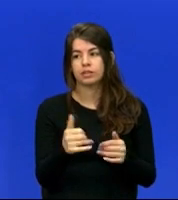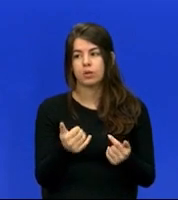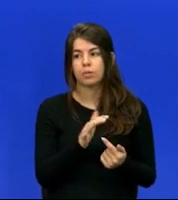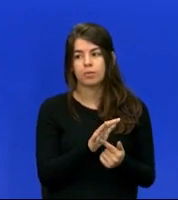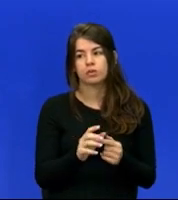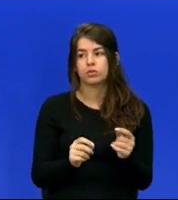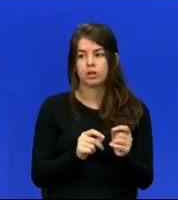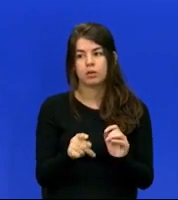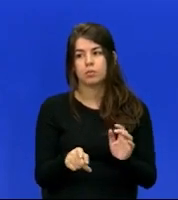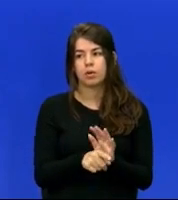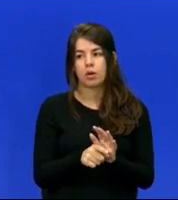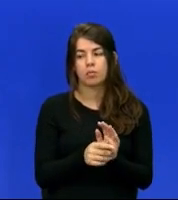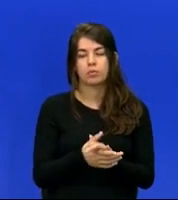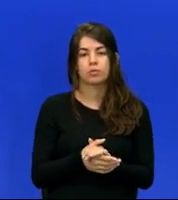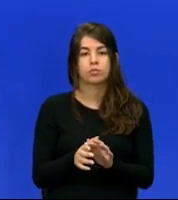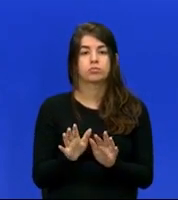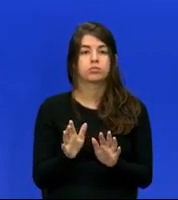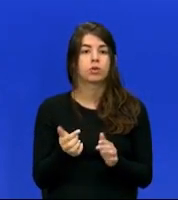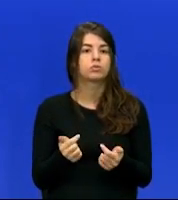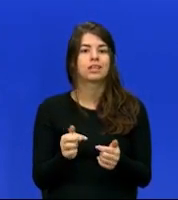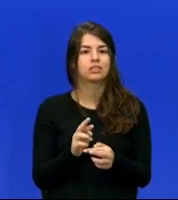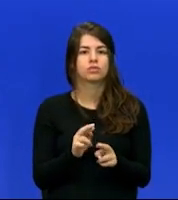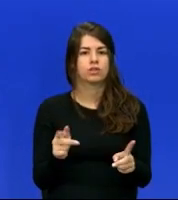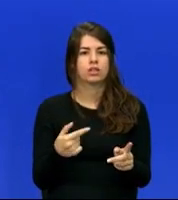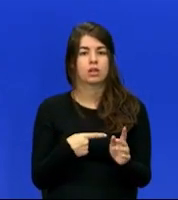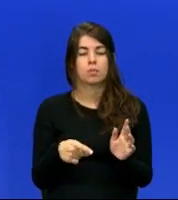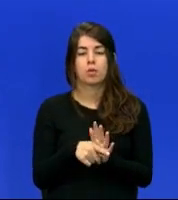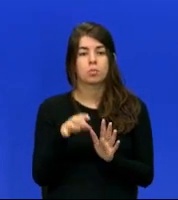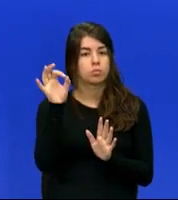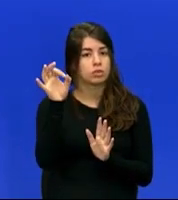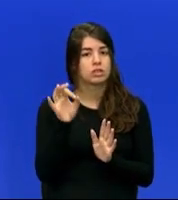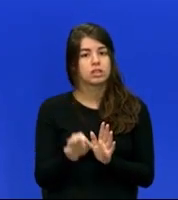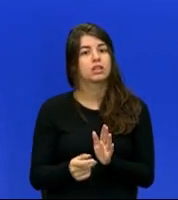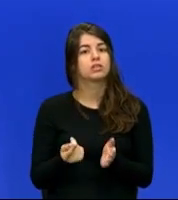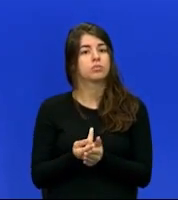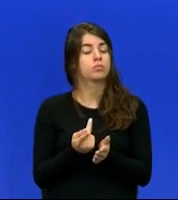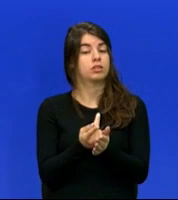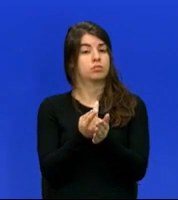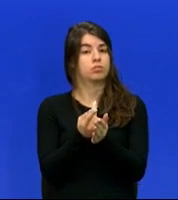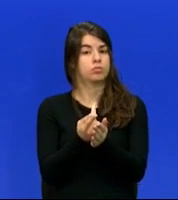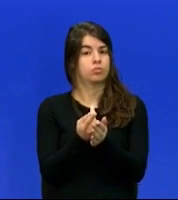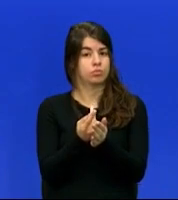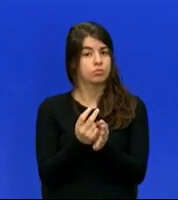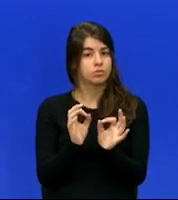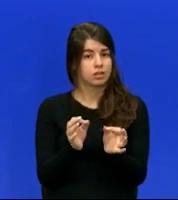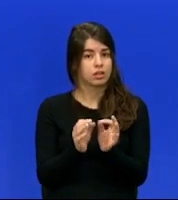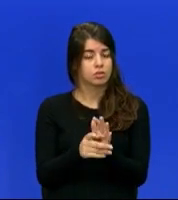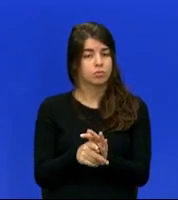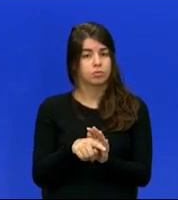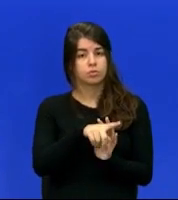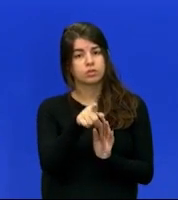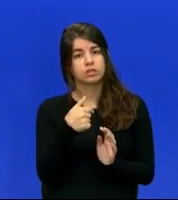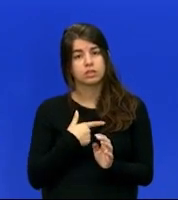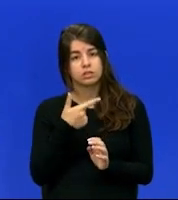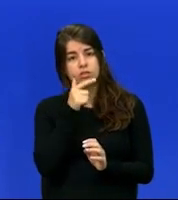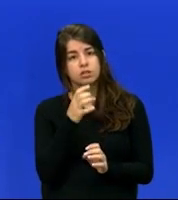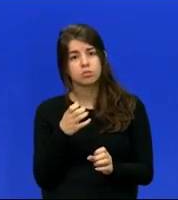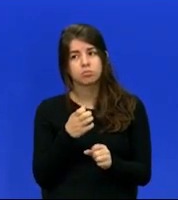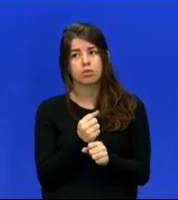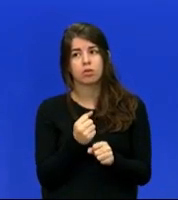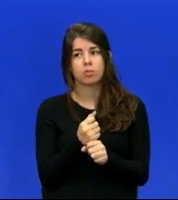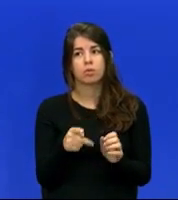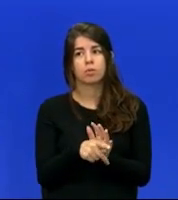representação dela através do sino não é diferente a percentual referente a uma outra distribuição que você tenha calculado,